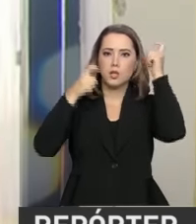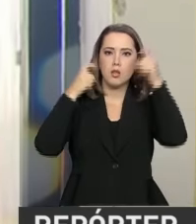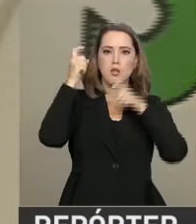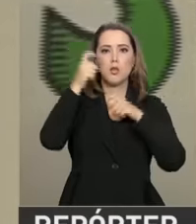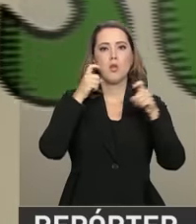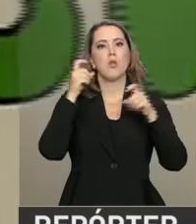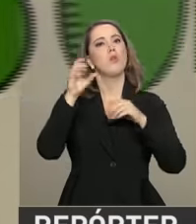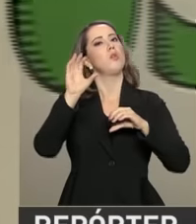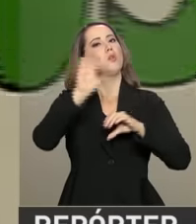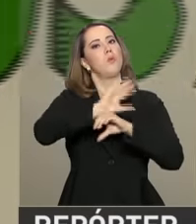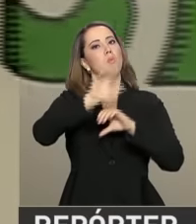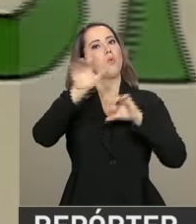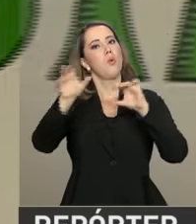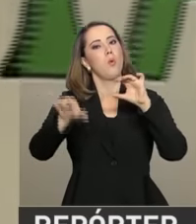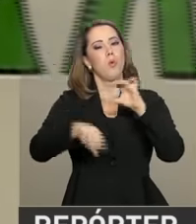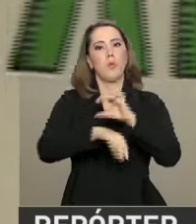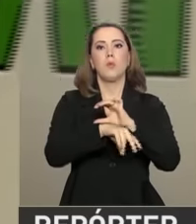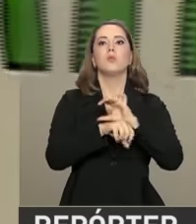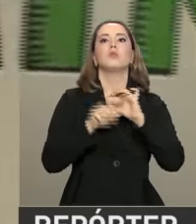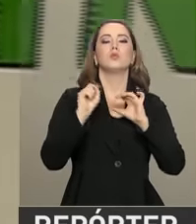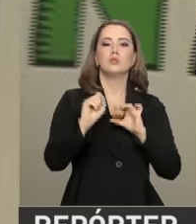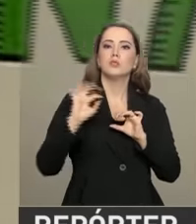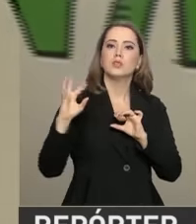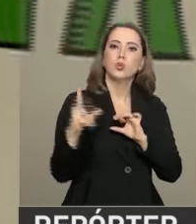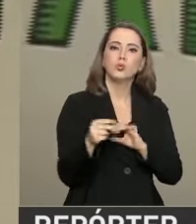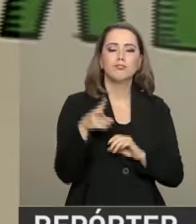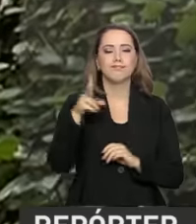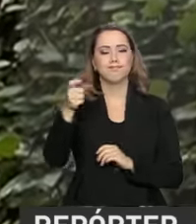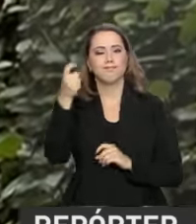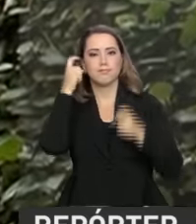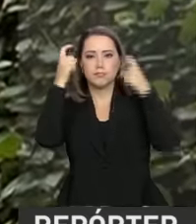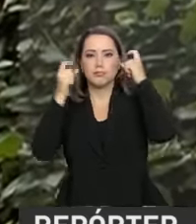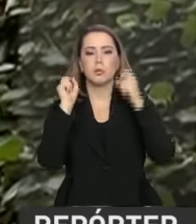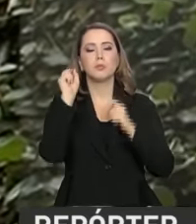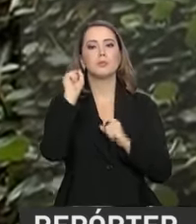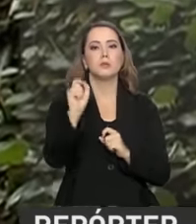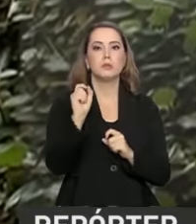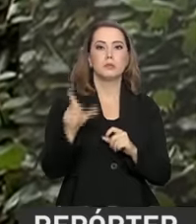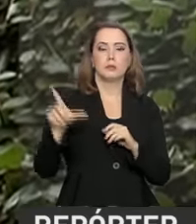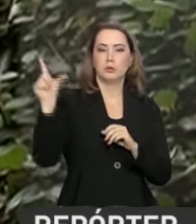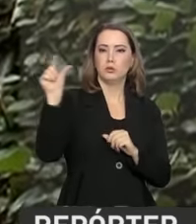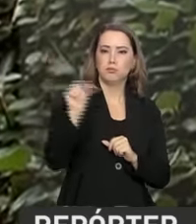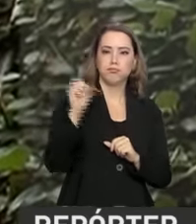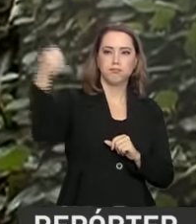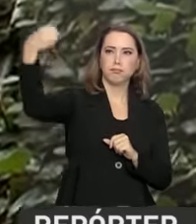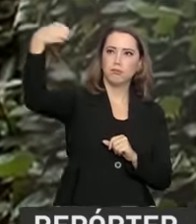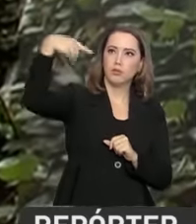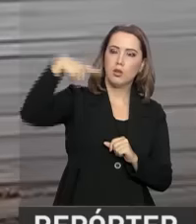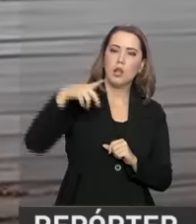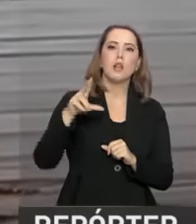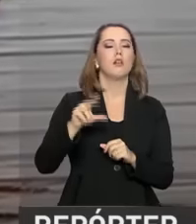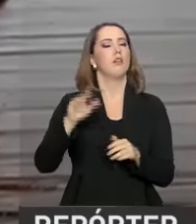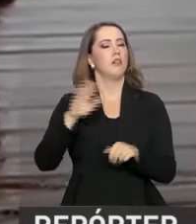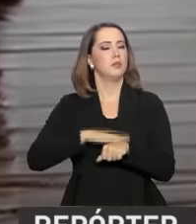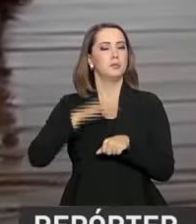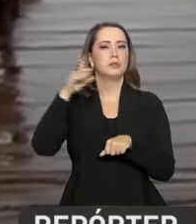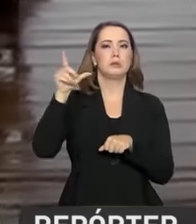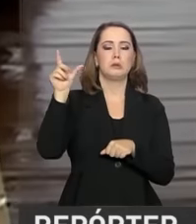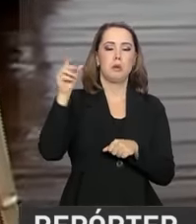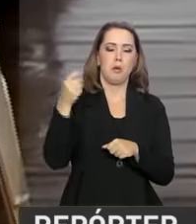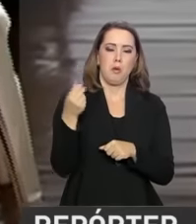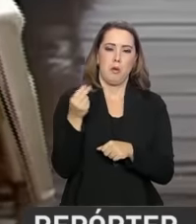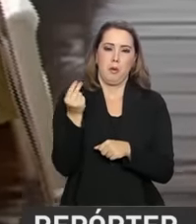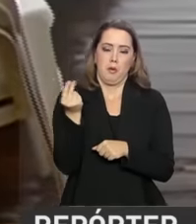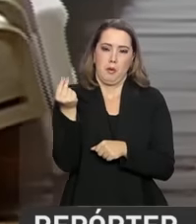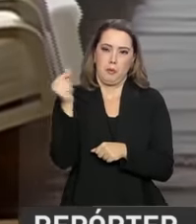Hostel é pensado para gerar o menor Impacto possível a prioridade é para lâmpadas LED mais econômicas madeira só